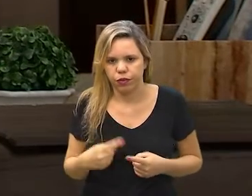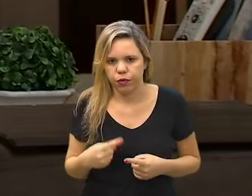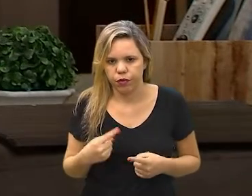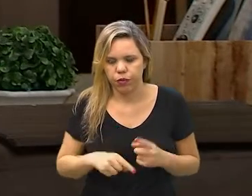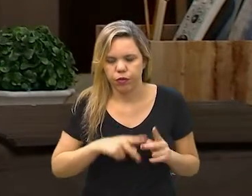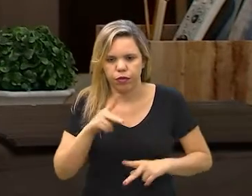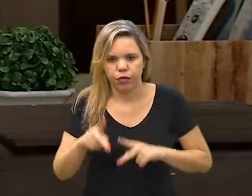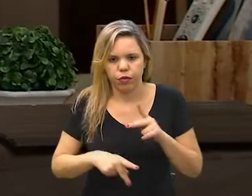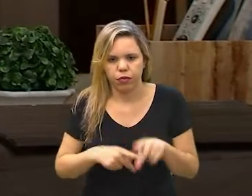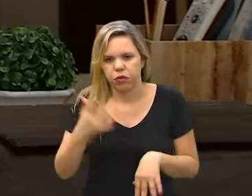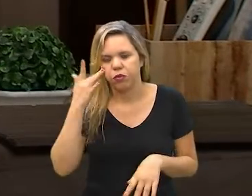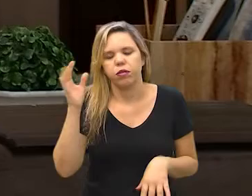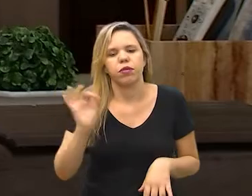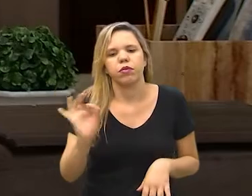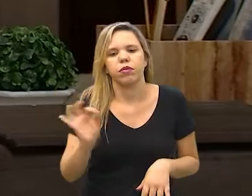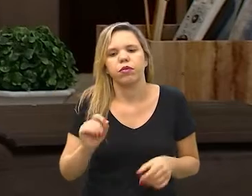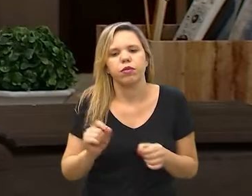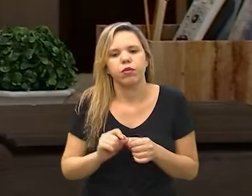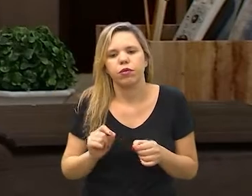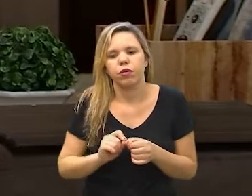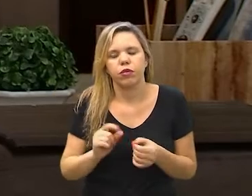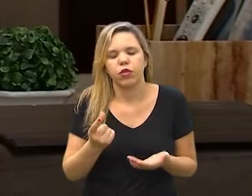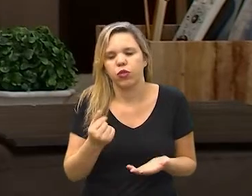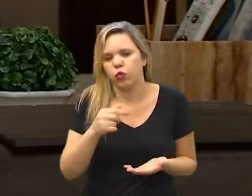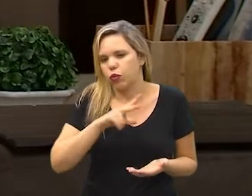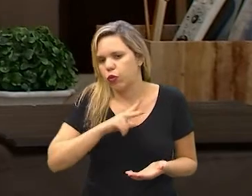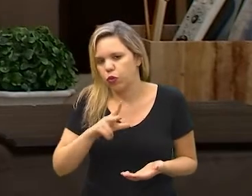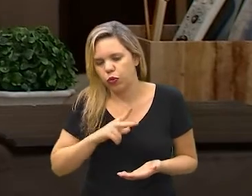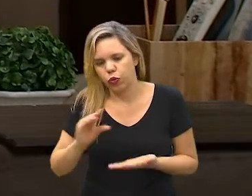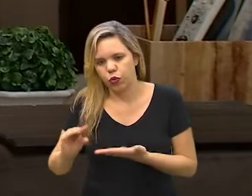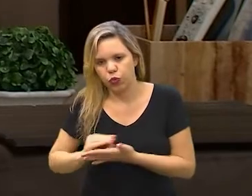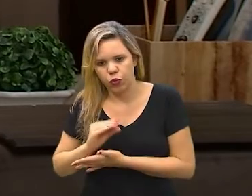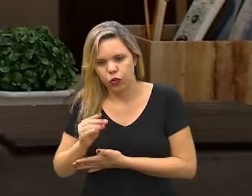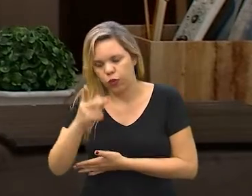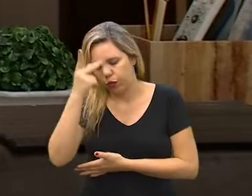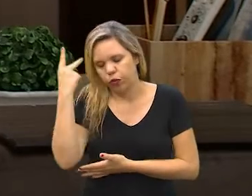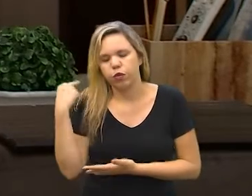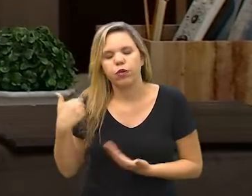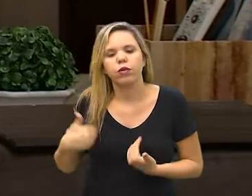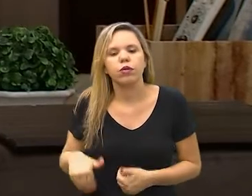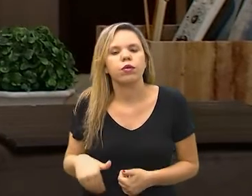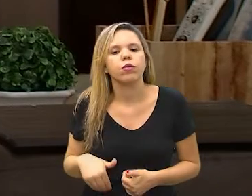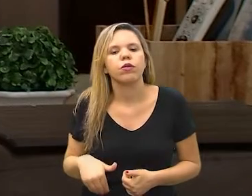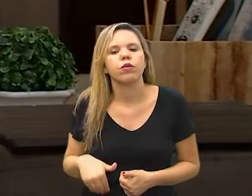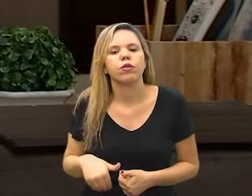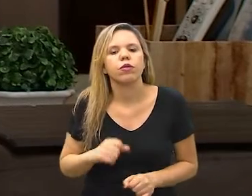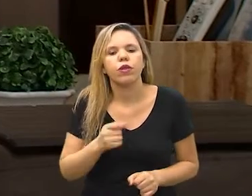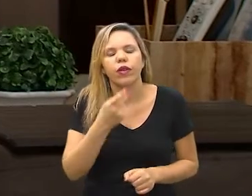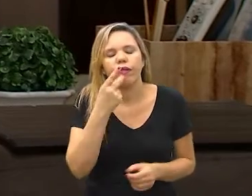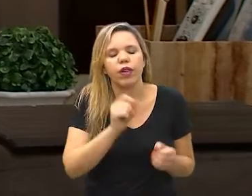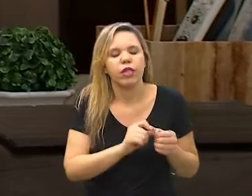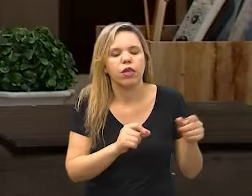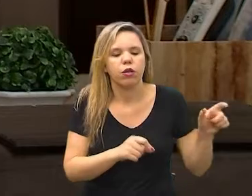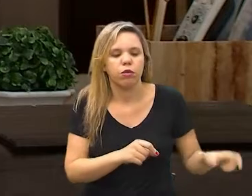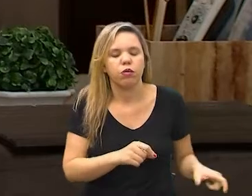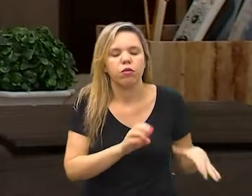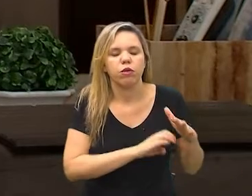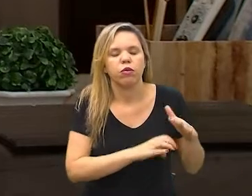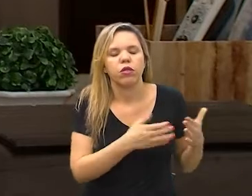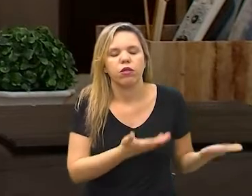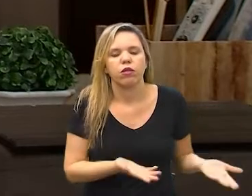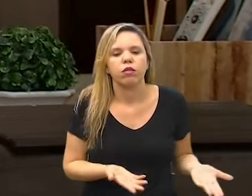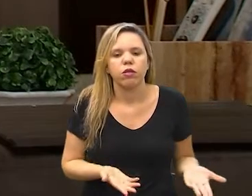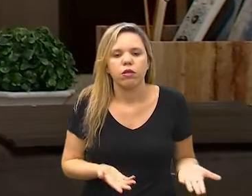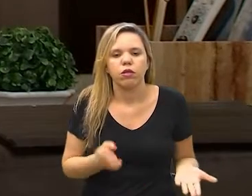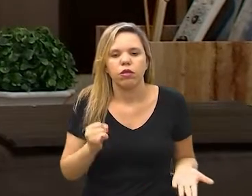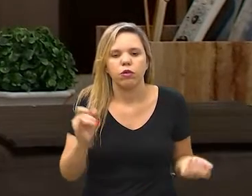as pessoas não sabem fazer nem o orçamento pessoal nas finanças pessoais, que dirá fazer isso para a pessoa jurídica.